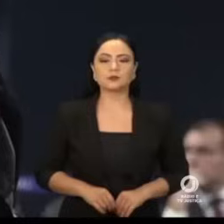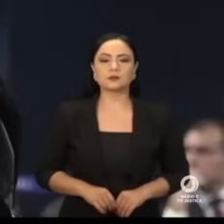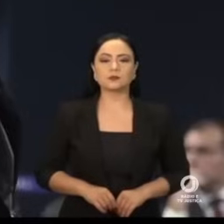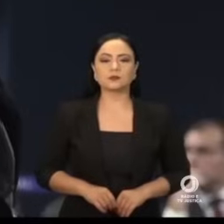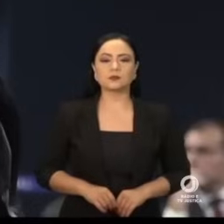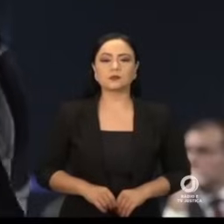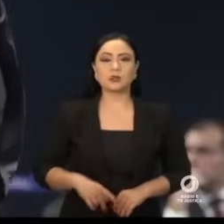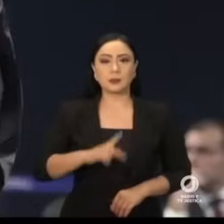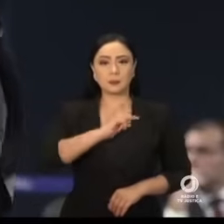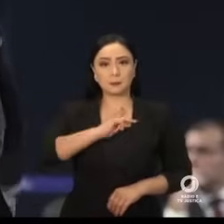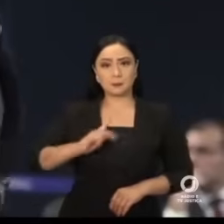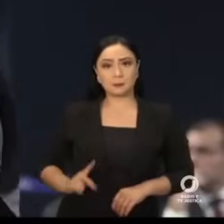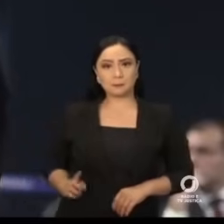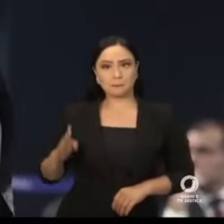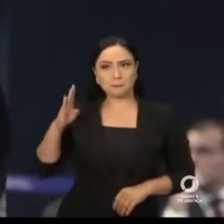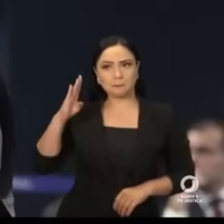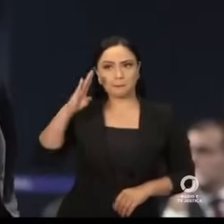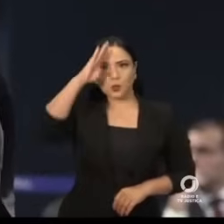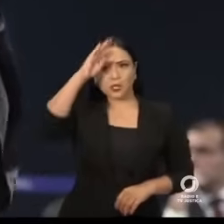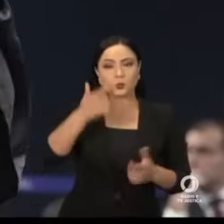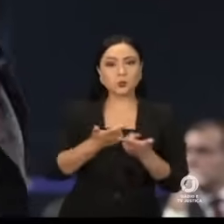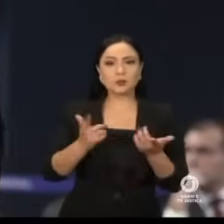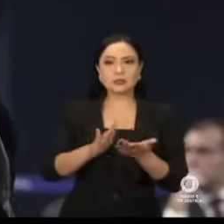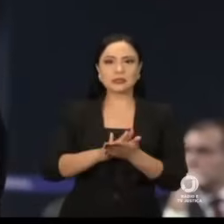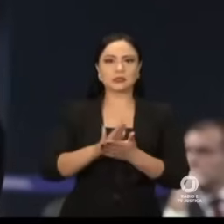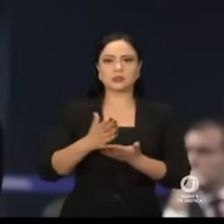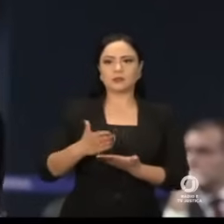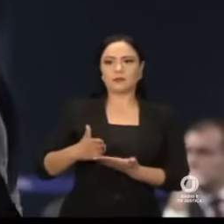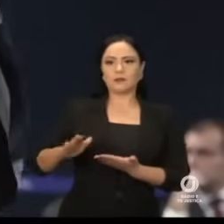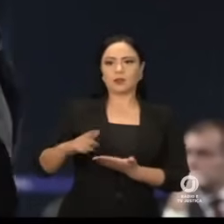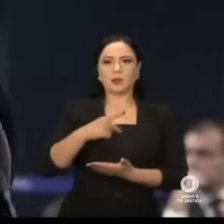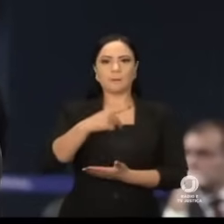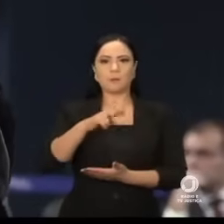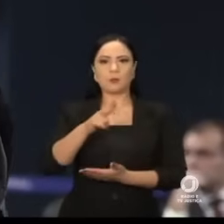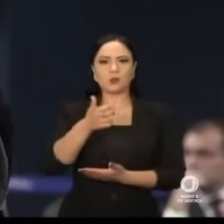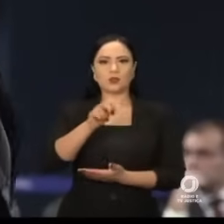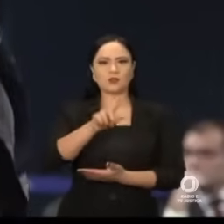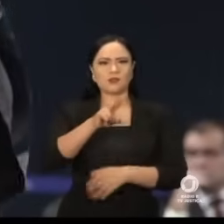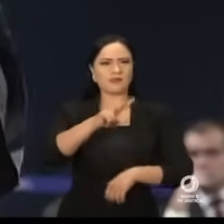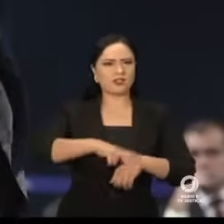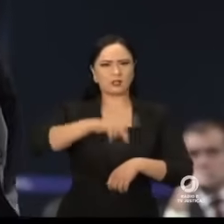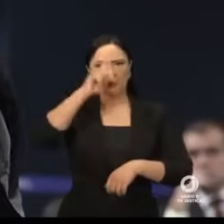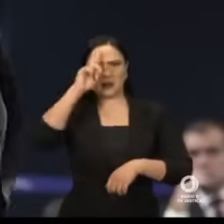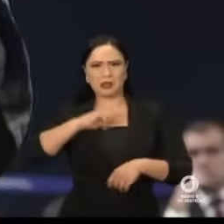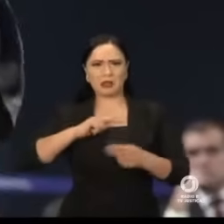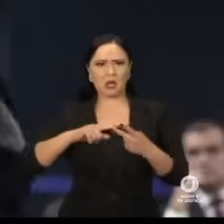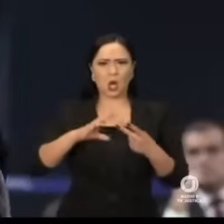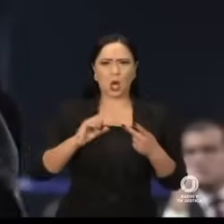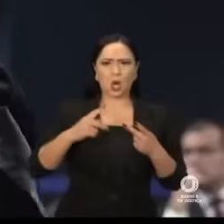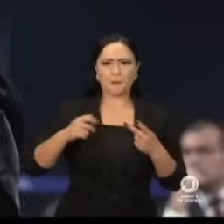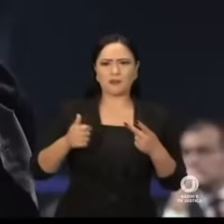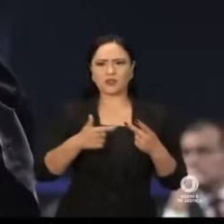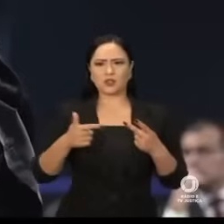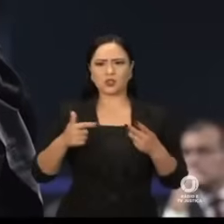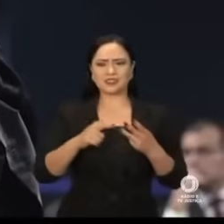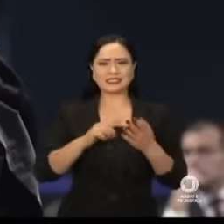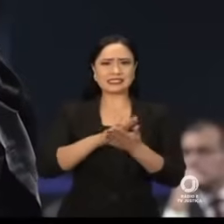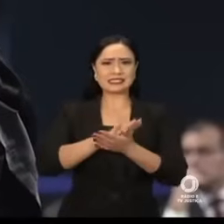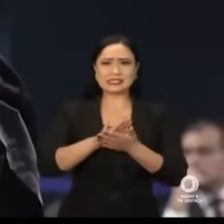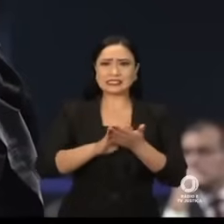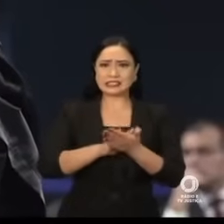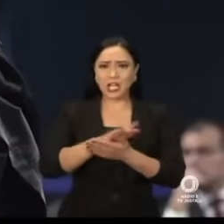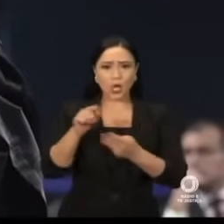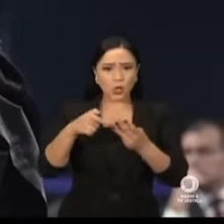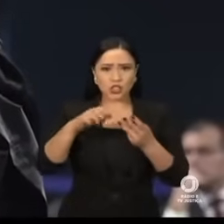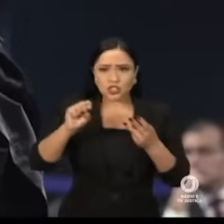presidente Bolsonaro não tem absolutamente nada a ver com punhal verde e amarelo, com Copa 22, com absolutamente nada com 8 de janeiro.